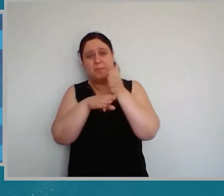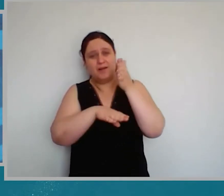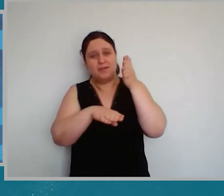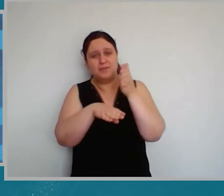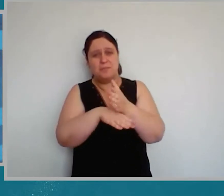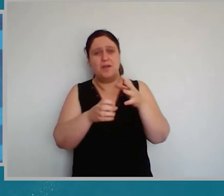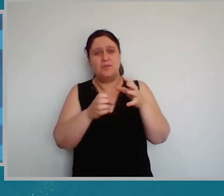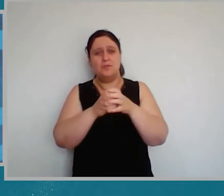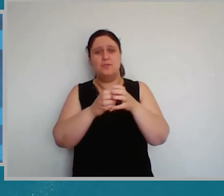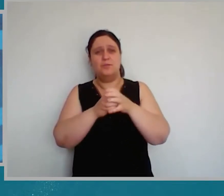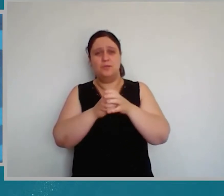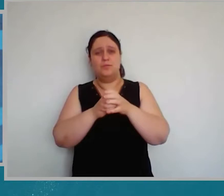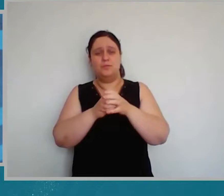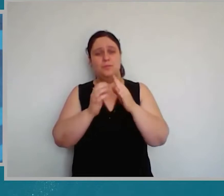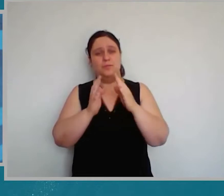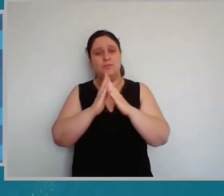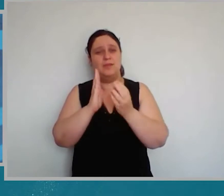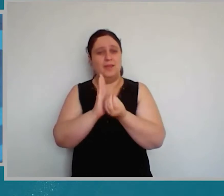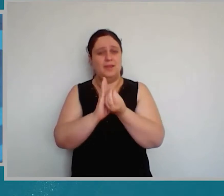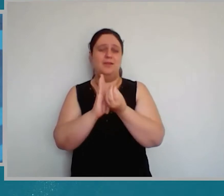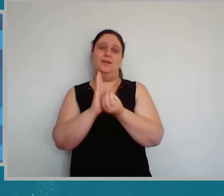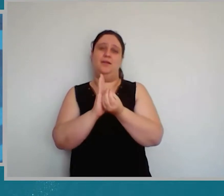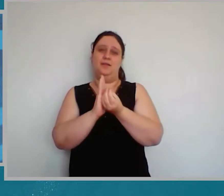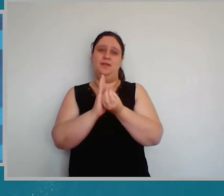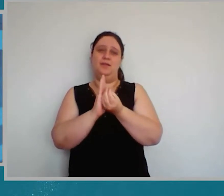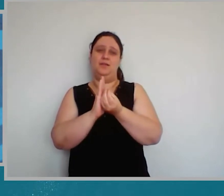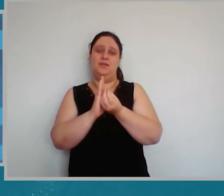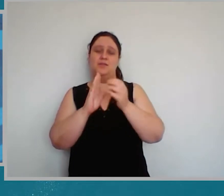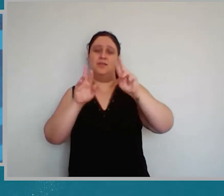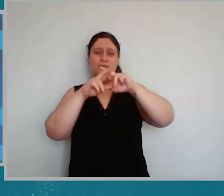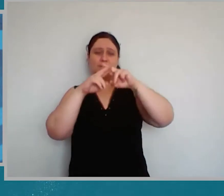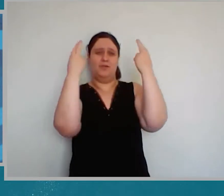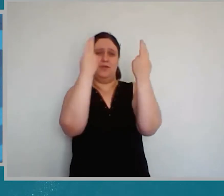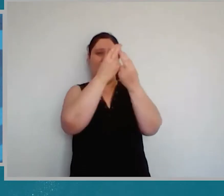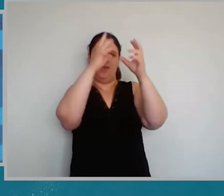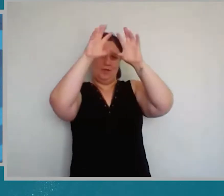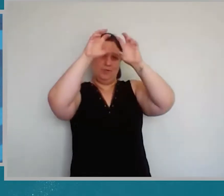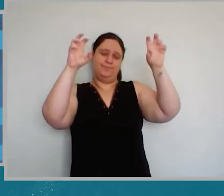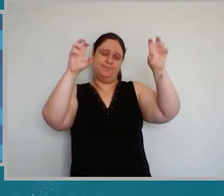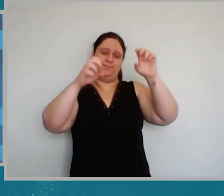parte da igreja e fazer parte do reino dos céus.